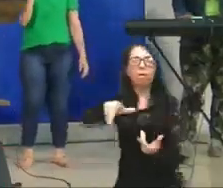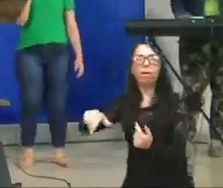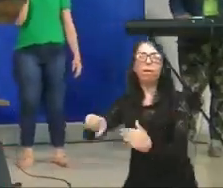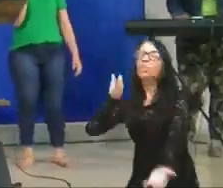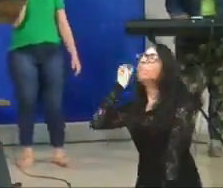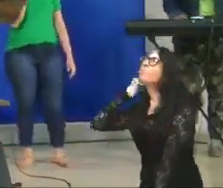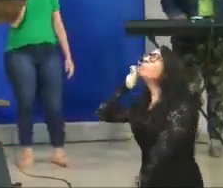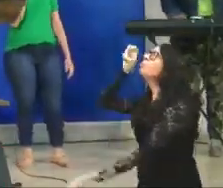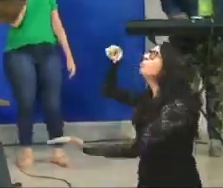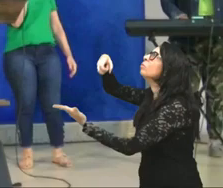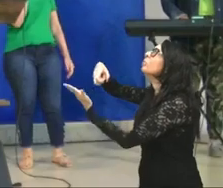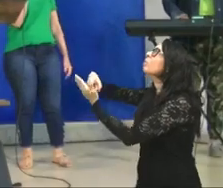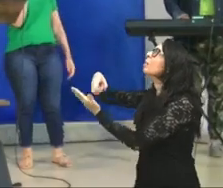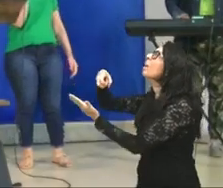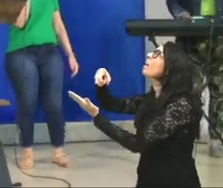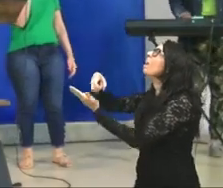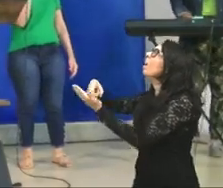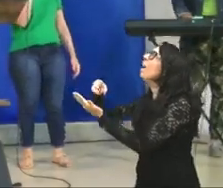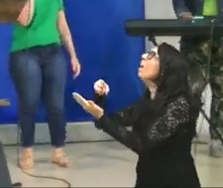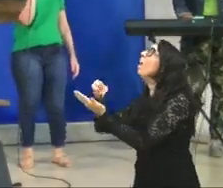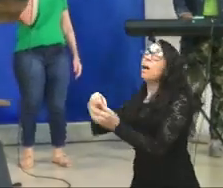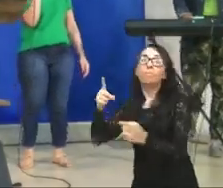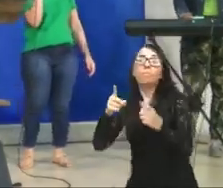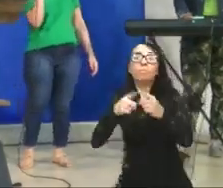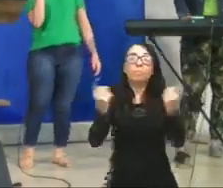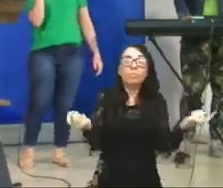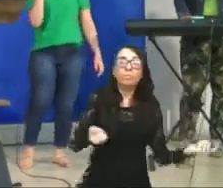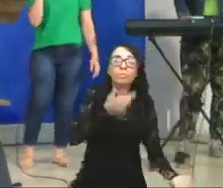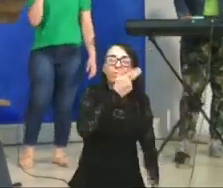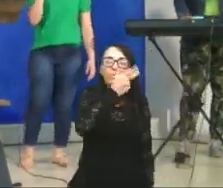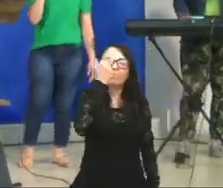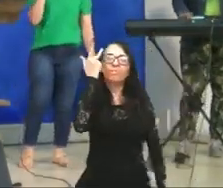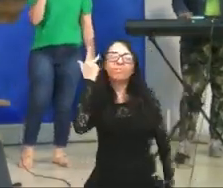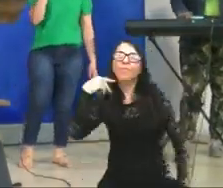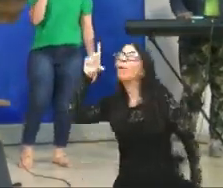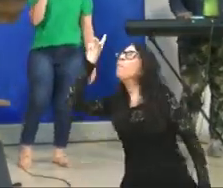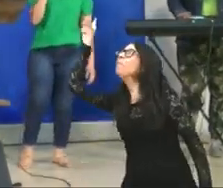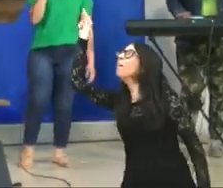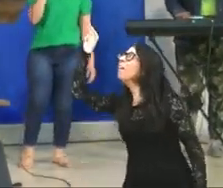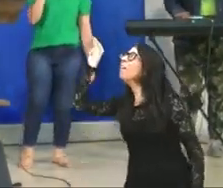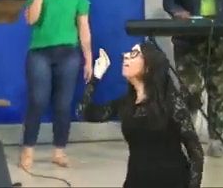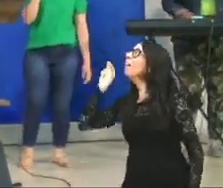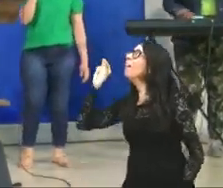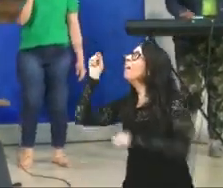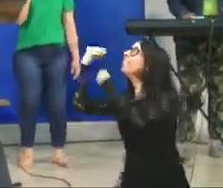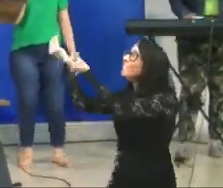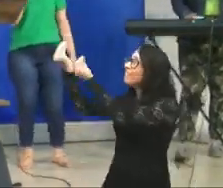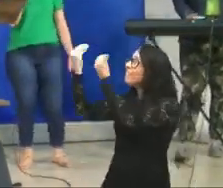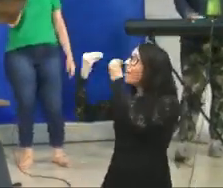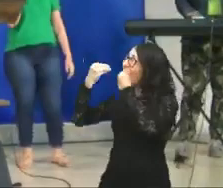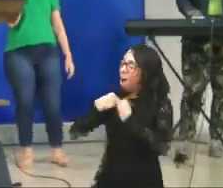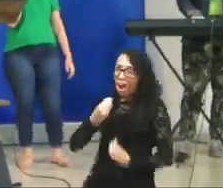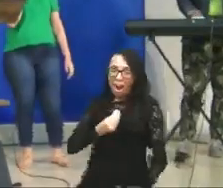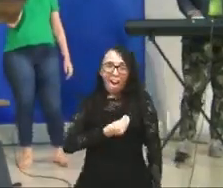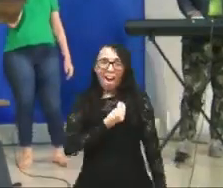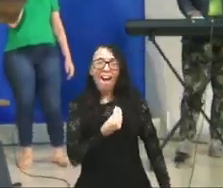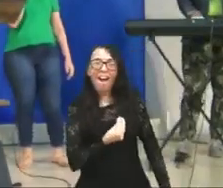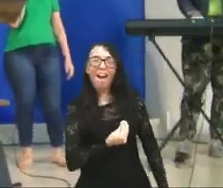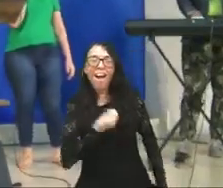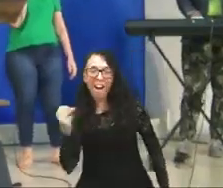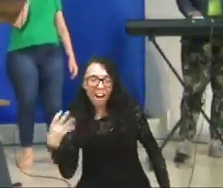mas daquele que há de escolher um tesouro maior terá.